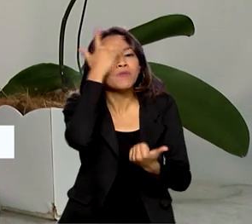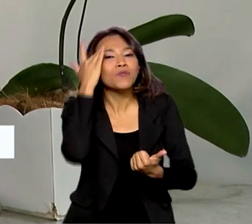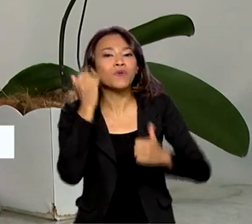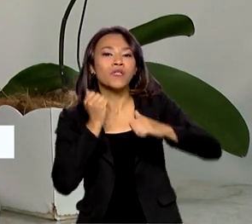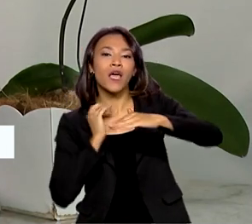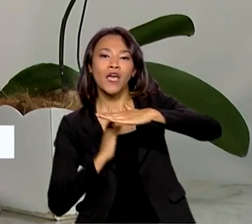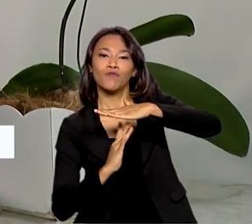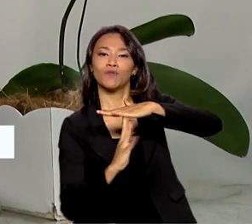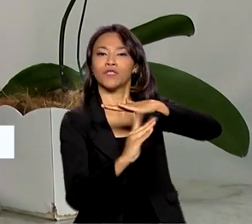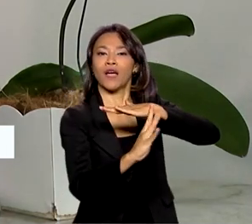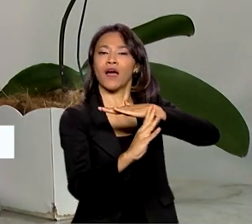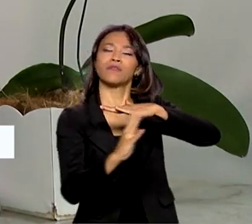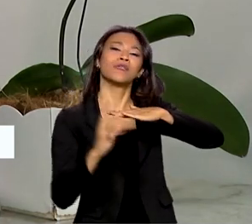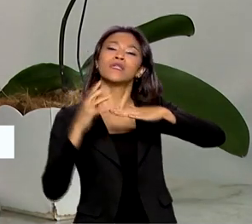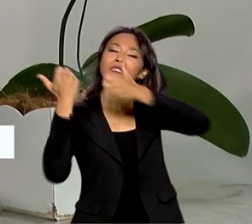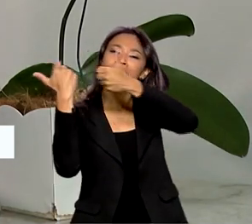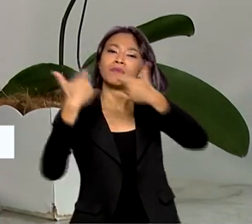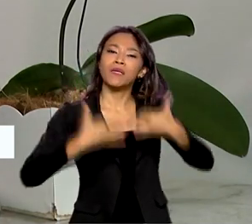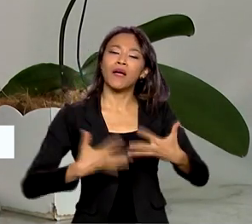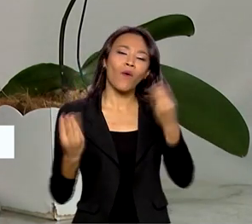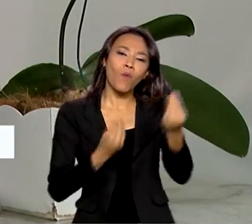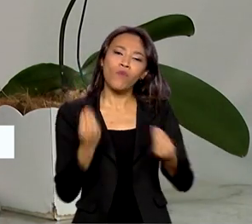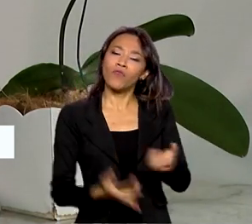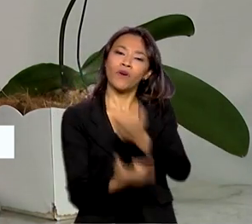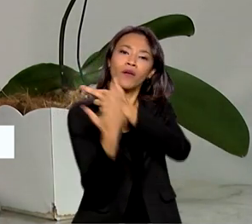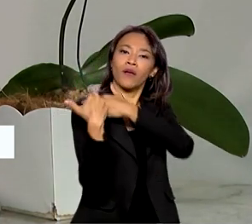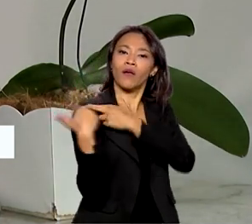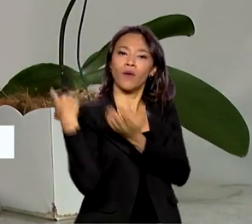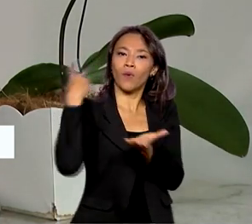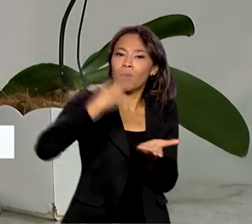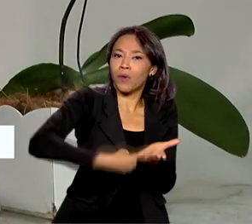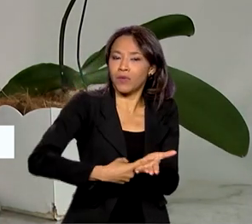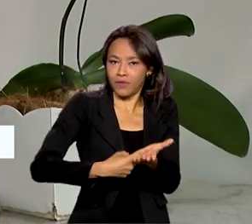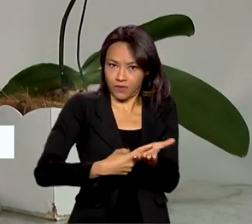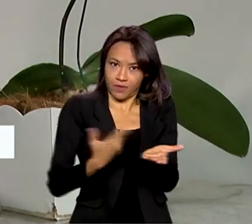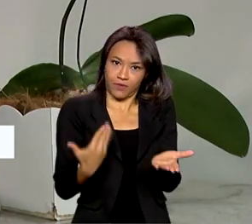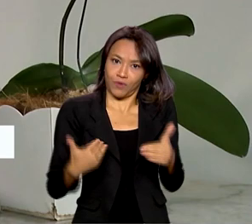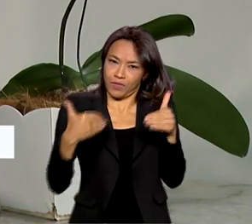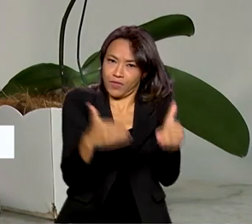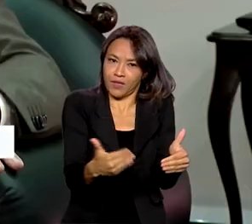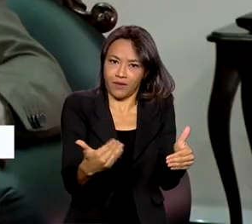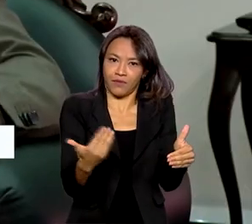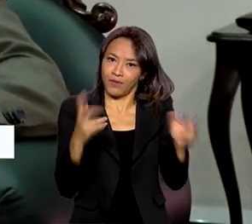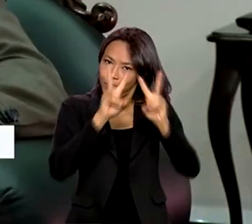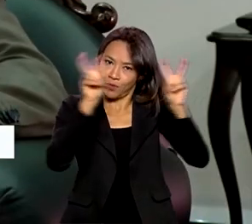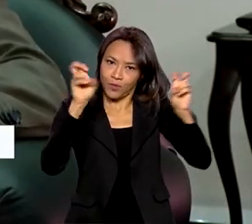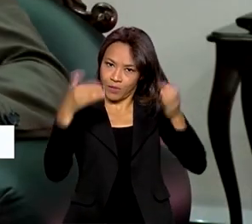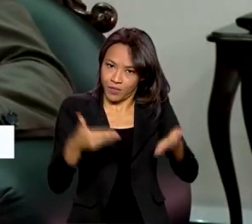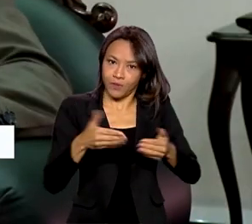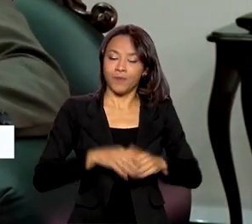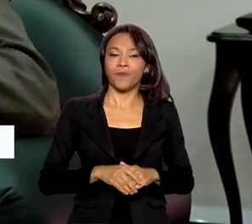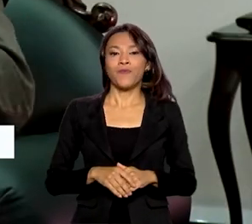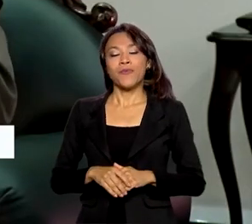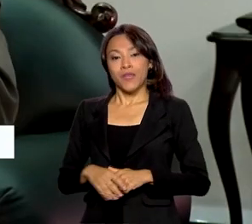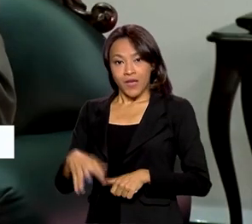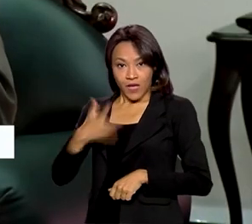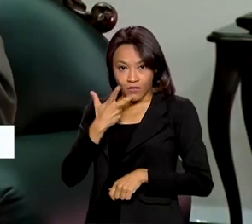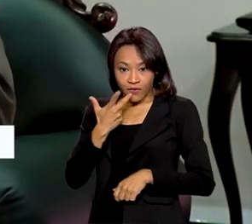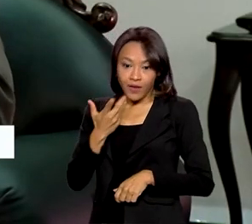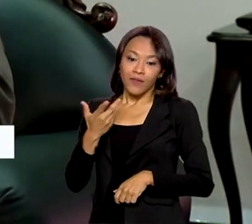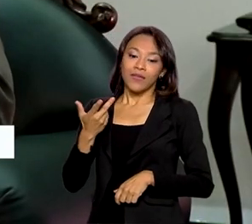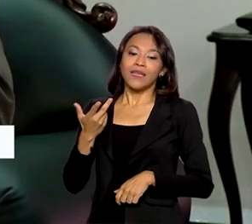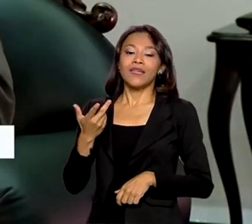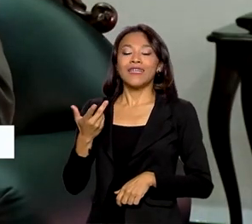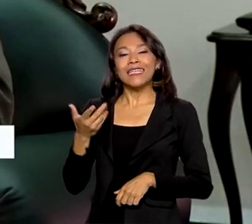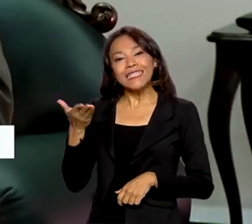queria que você falasse pouquinho do papel do Ministério da Justiça e segurança pública em relação a isso Ministro eu te falo que talvez tenha